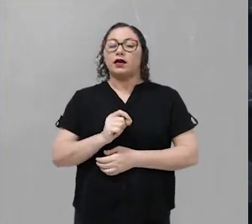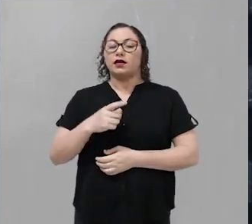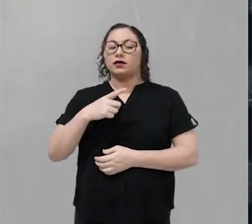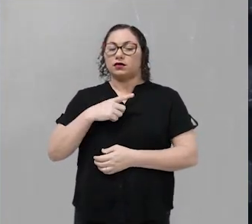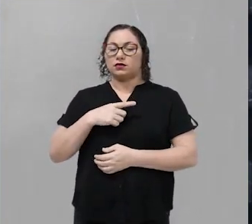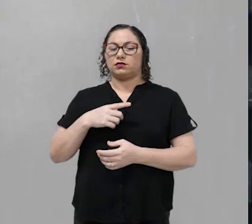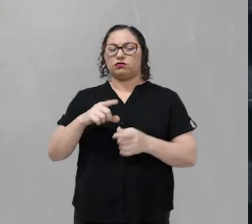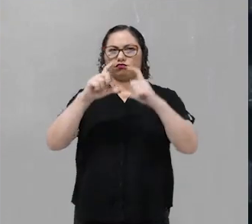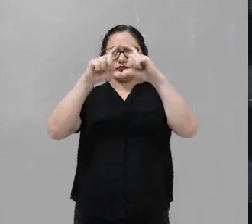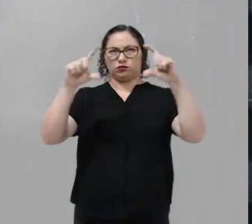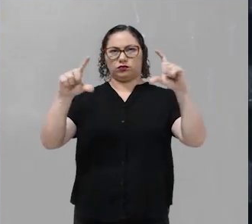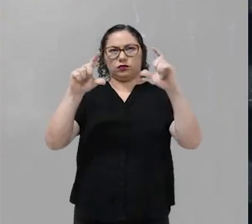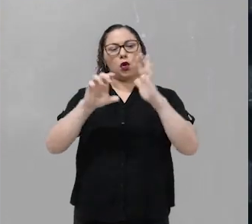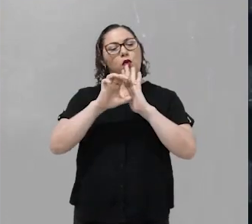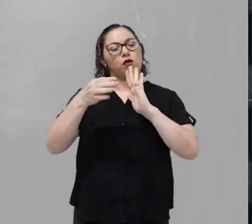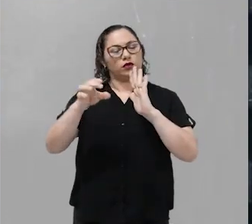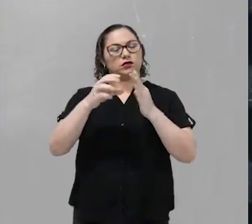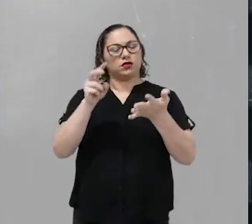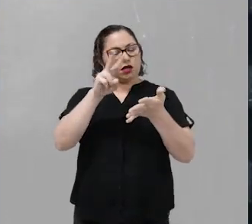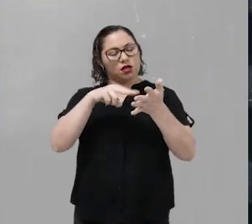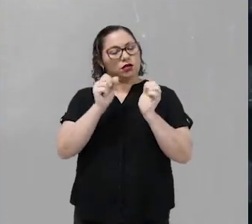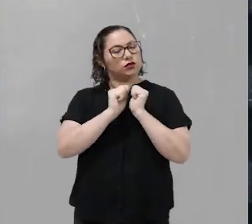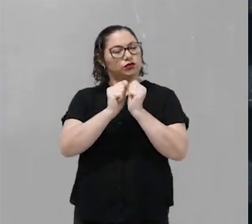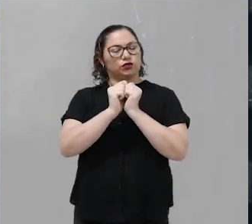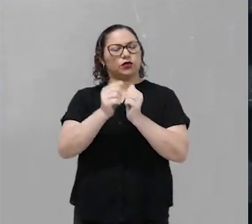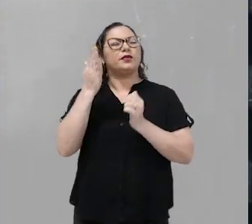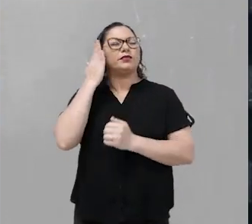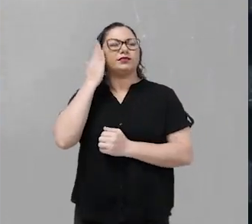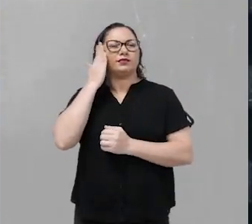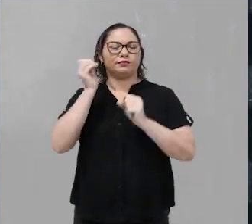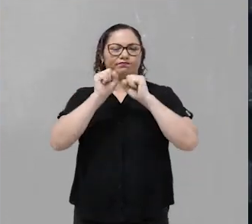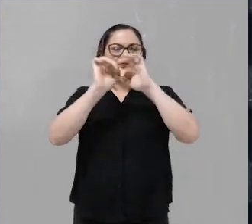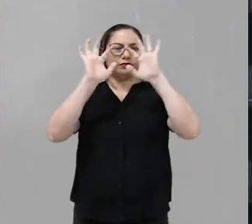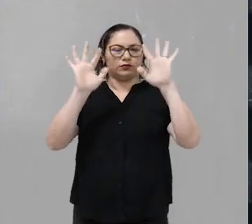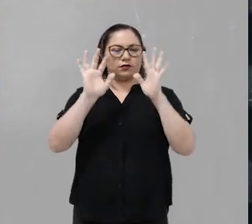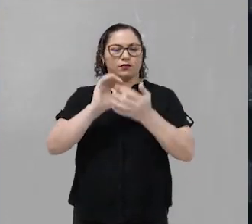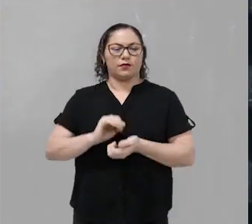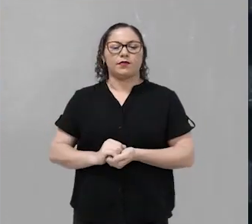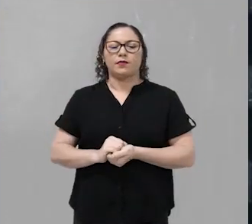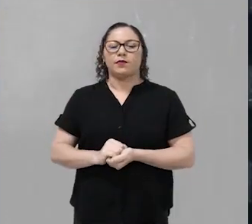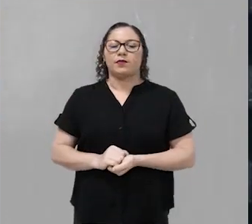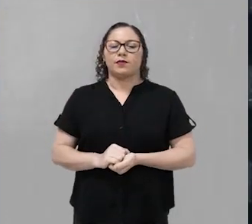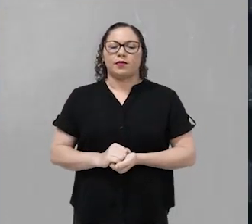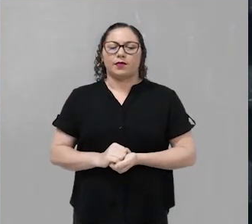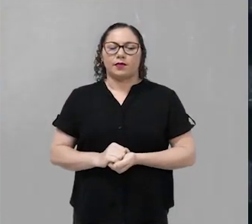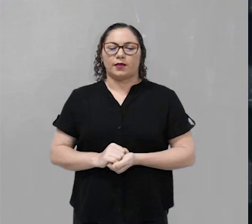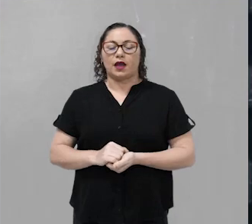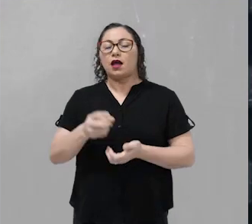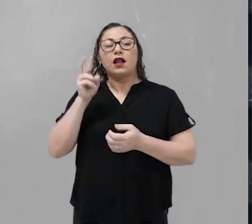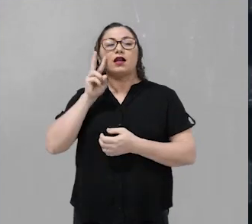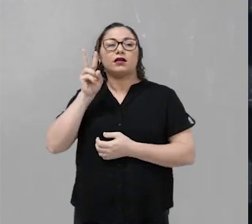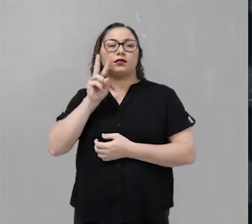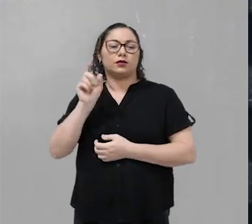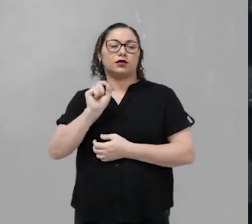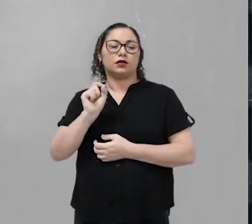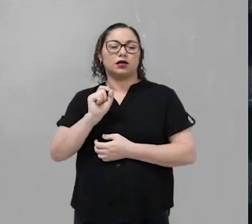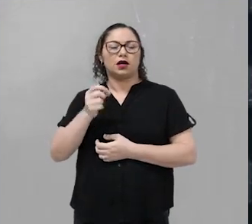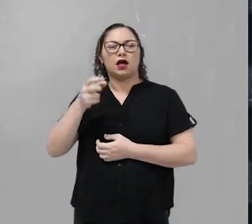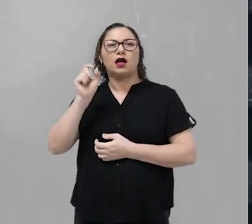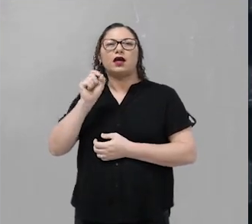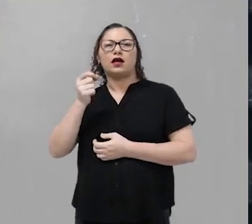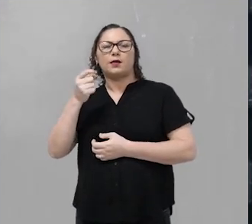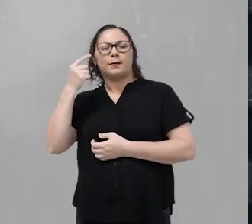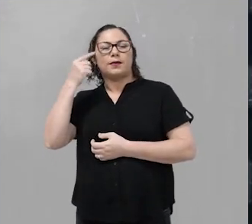quadro, eu vou ler junto com vocês para a gente poder entender o que a sociologia considera como espaço urbano. Lembrando que essa noção de espaço